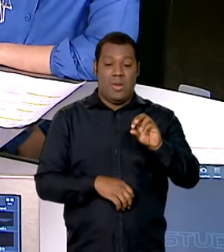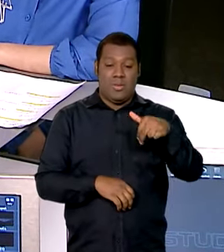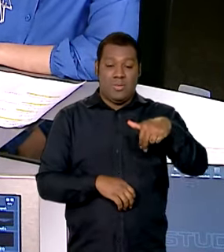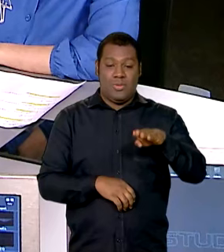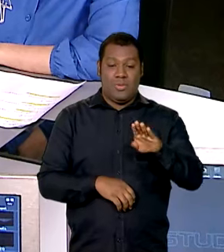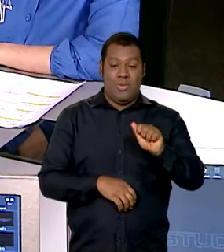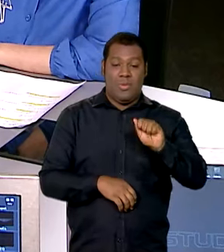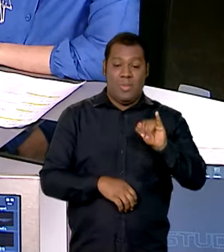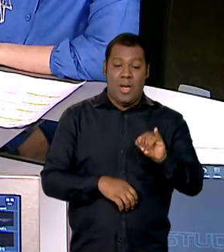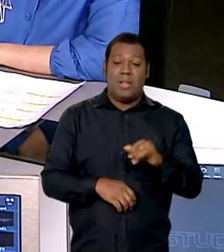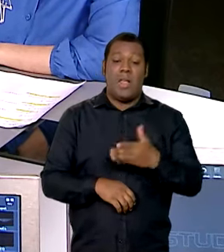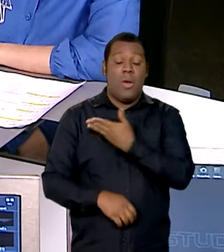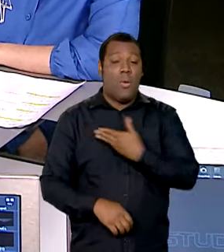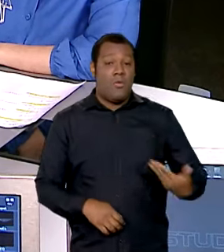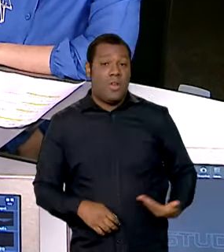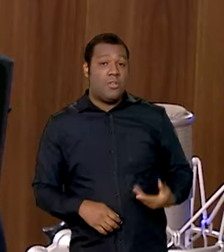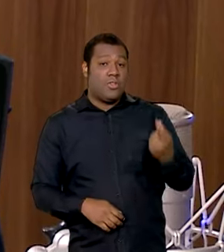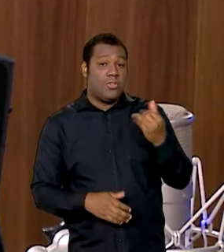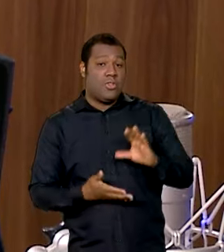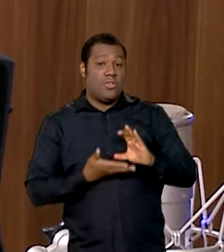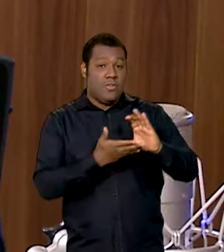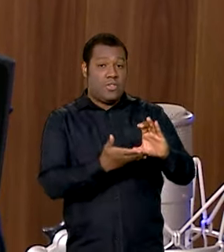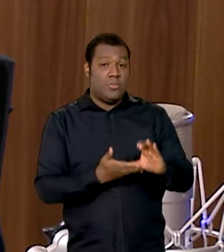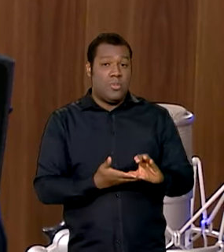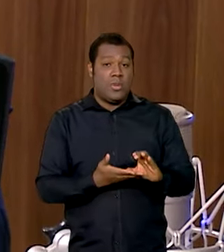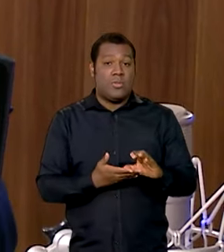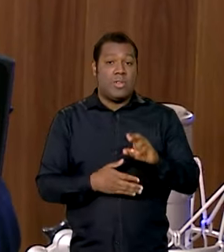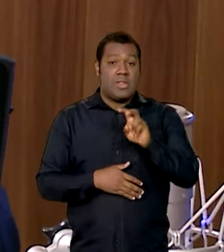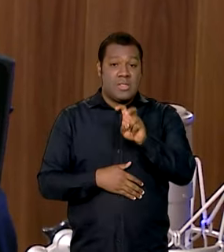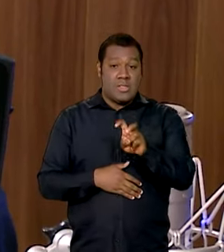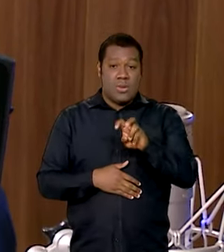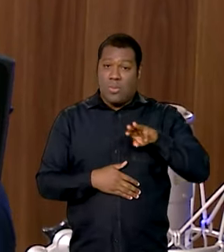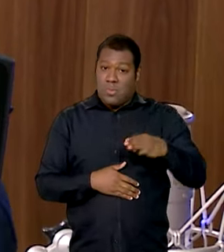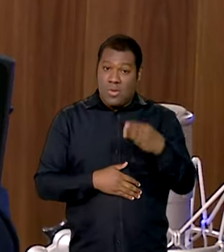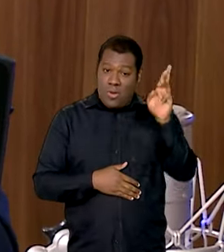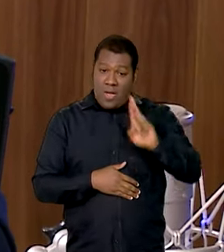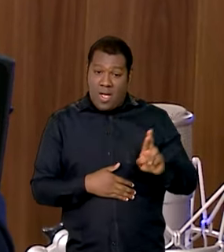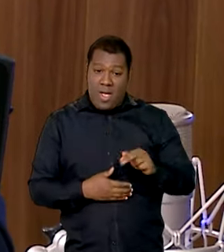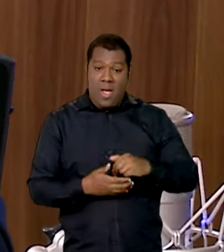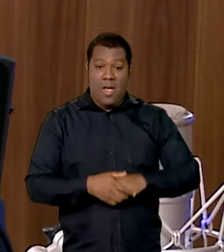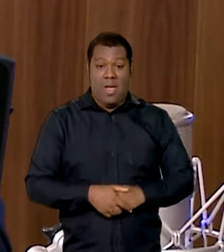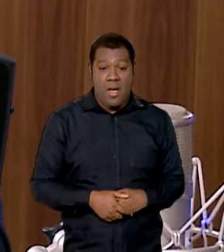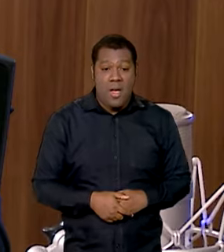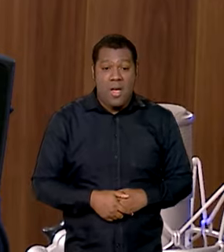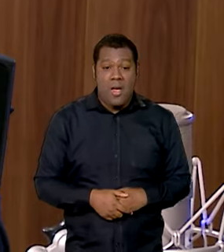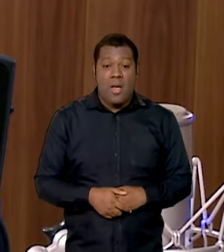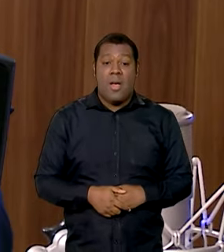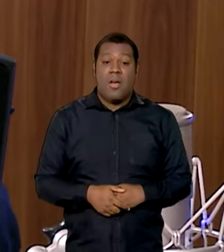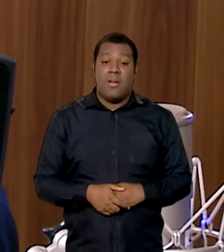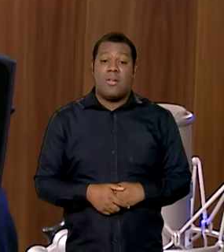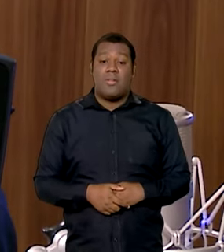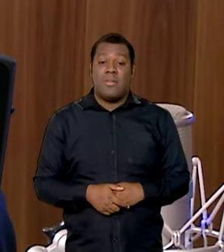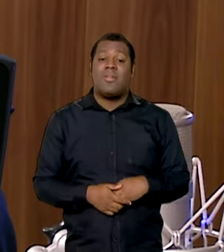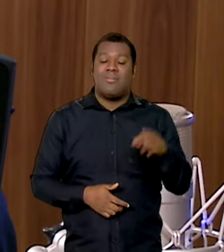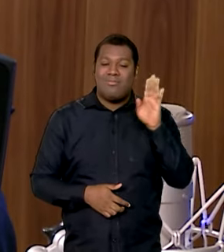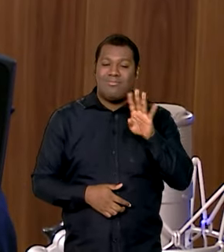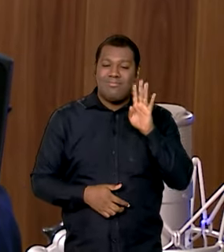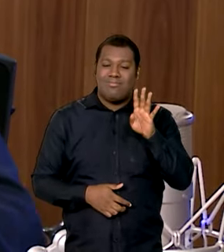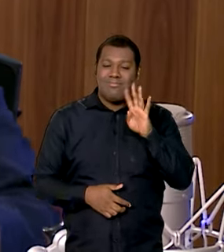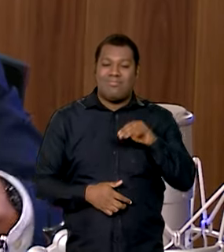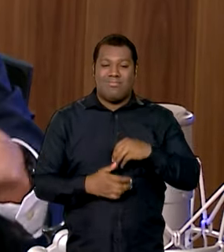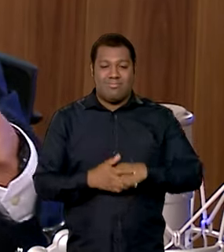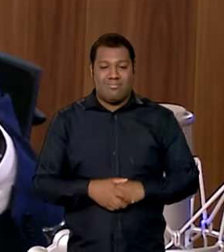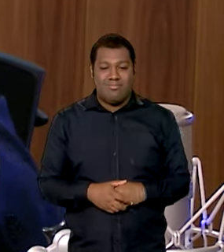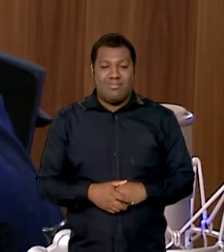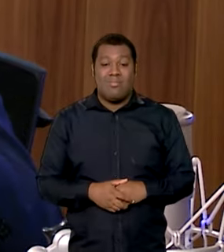milhões de reais né eles terão equipamentos para ter a sua indústria como tem a sambazon então é legal isso viu